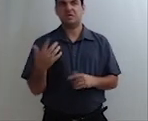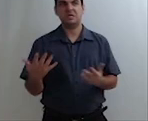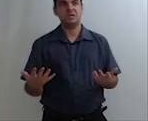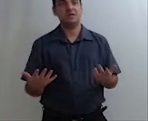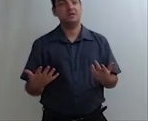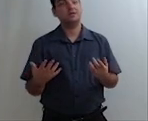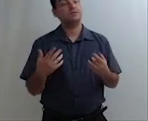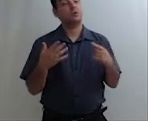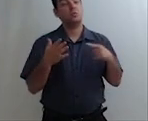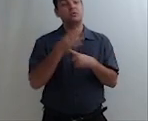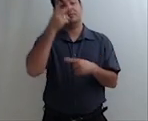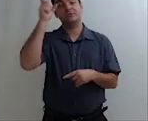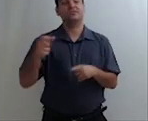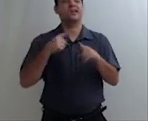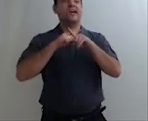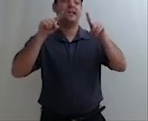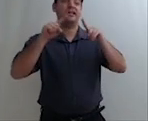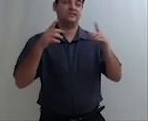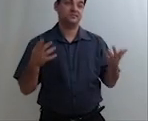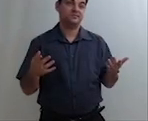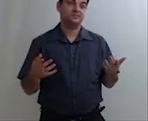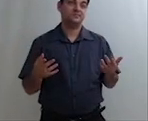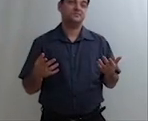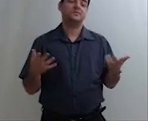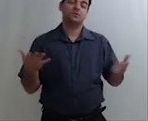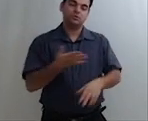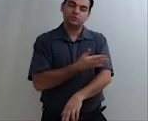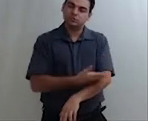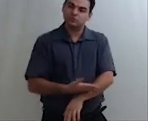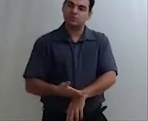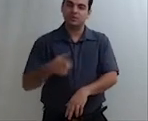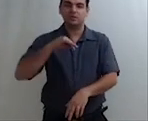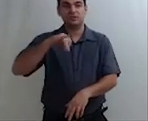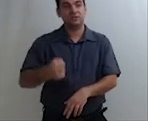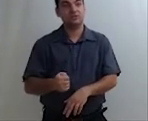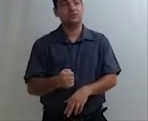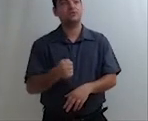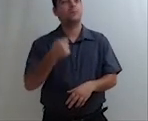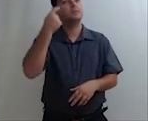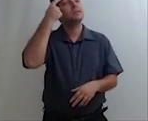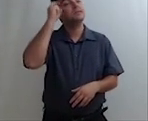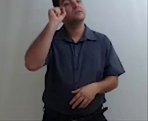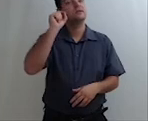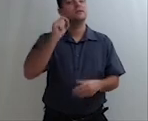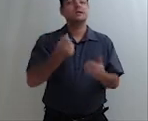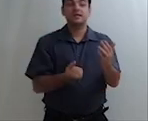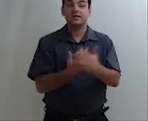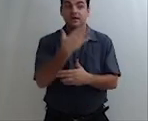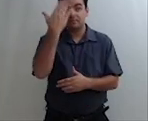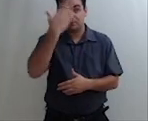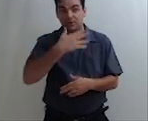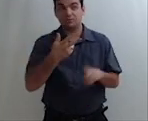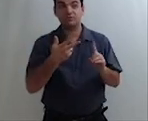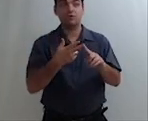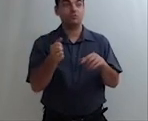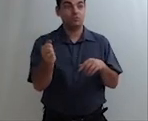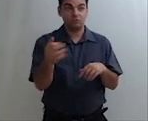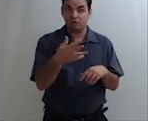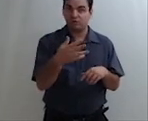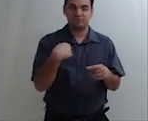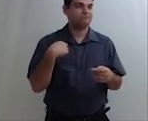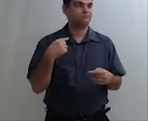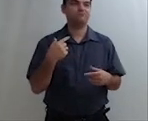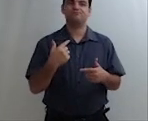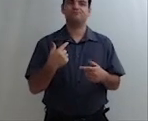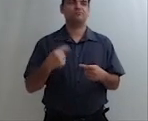ponto levantado que na esteira da orientação jos prudencial dessa casa a produção de provas é ato orientado para a discrecionalidad do julgador competindo a ele a